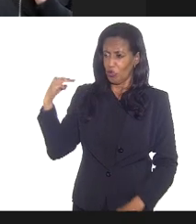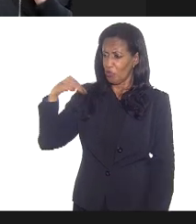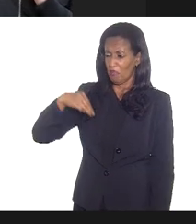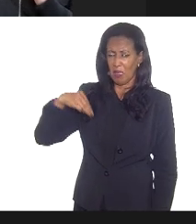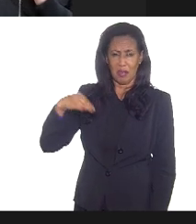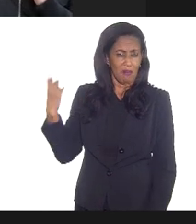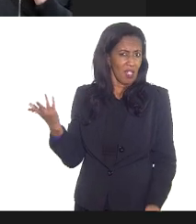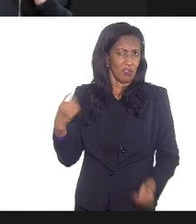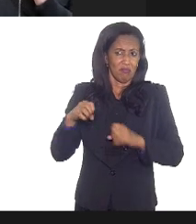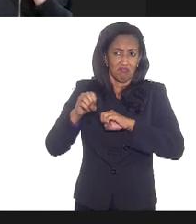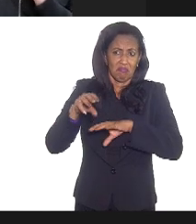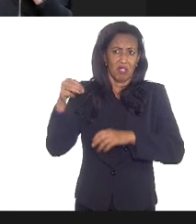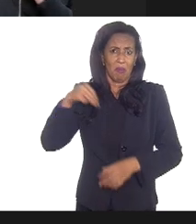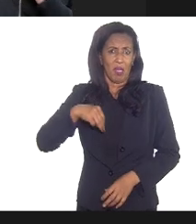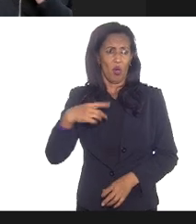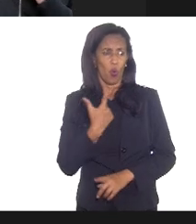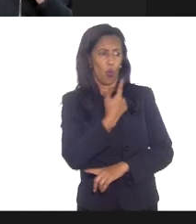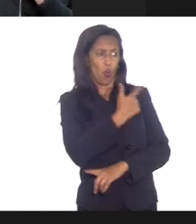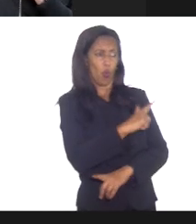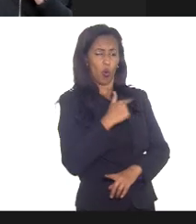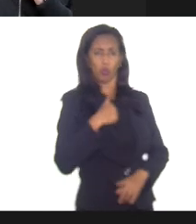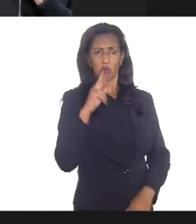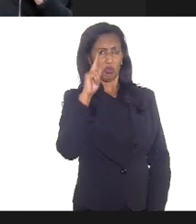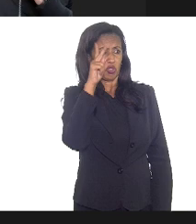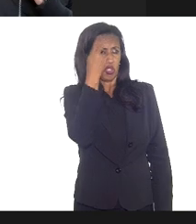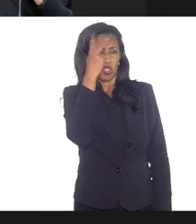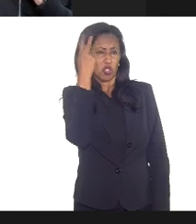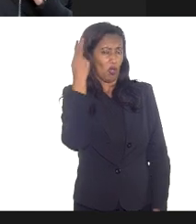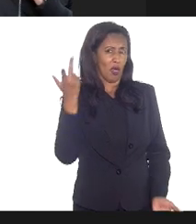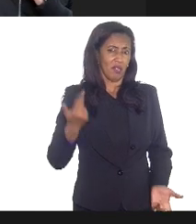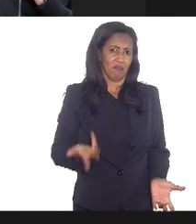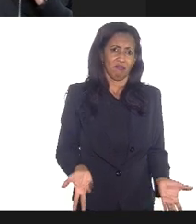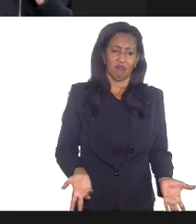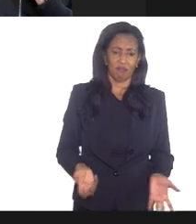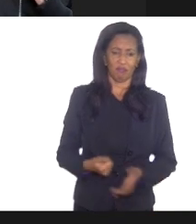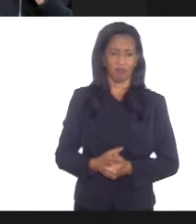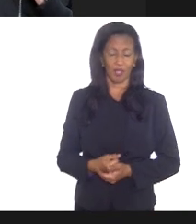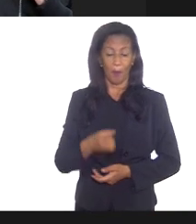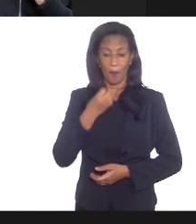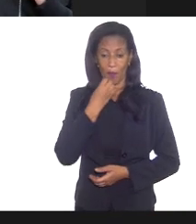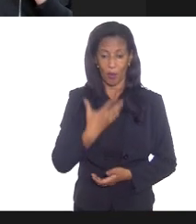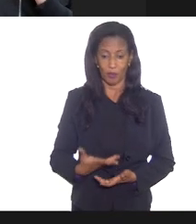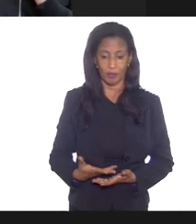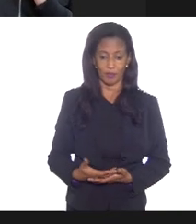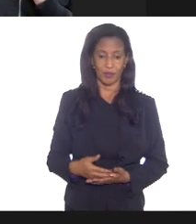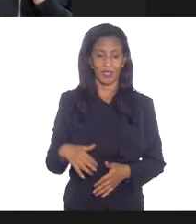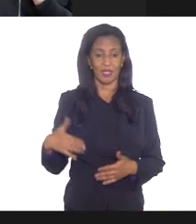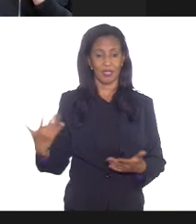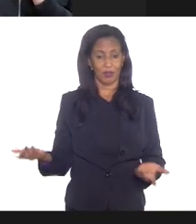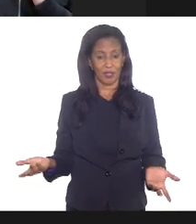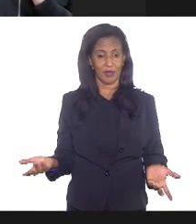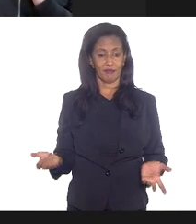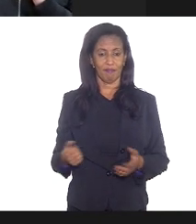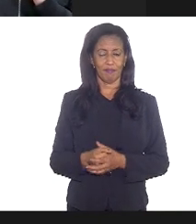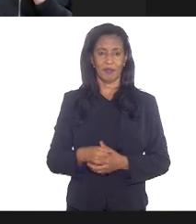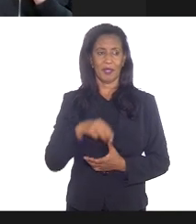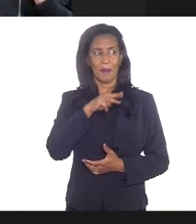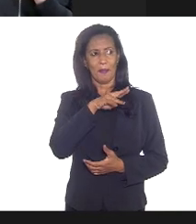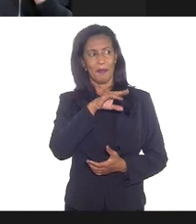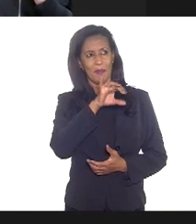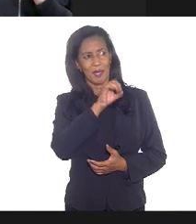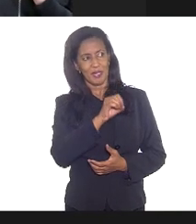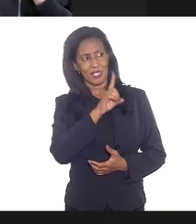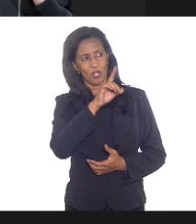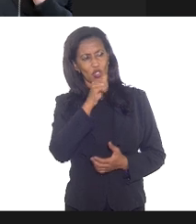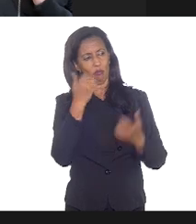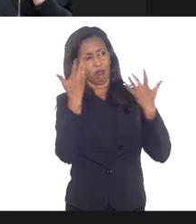aula de matemática. O outro disse, eu sou de história e dou aula de história. Bom, sendo assim, Marcelo Dino,